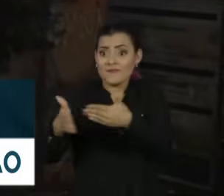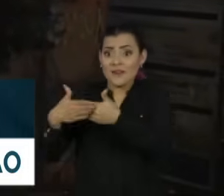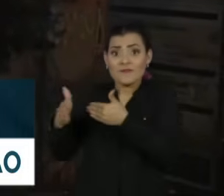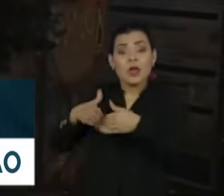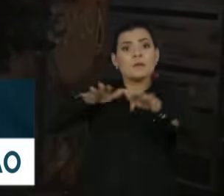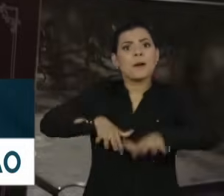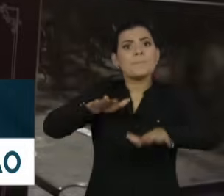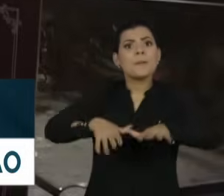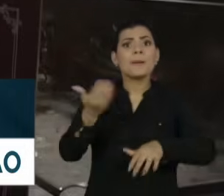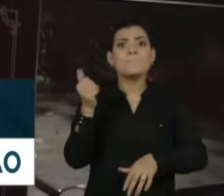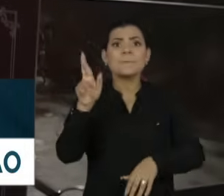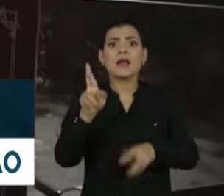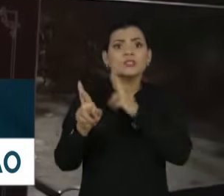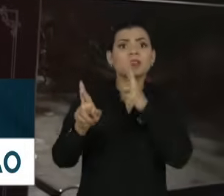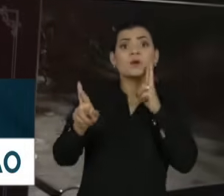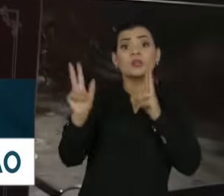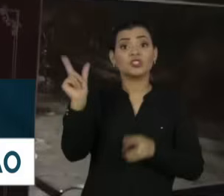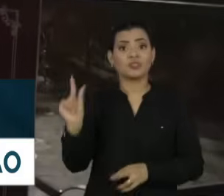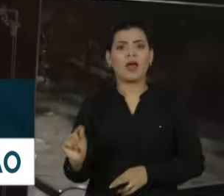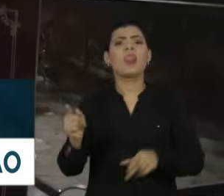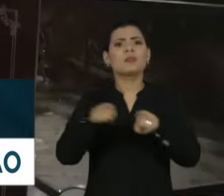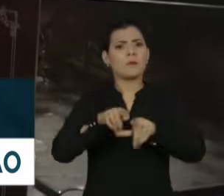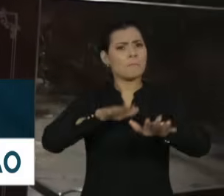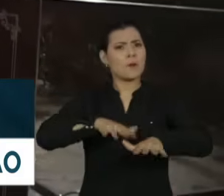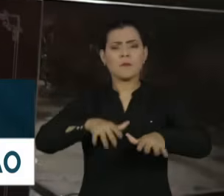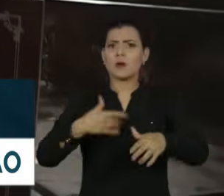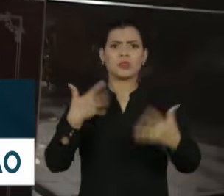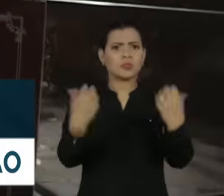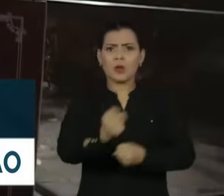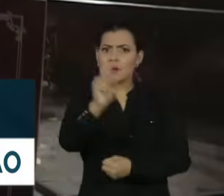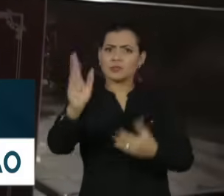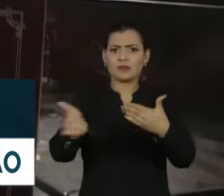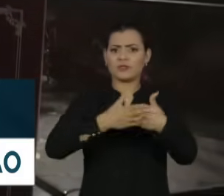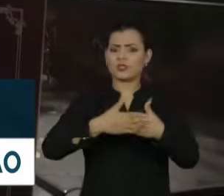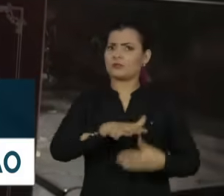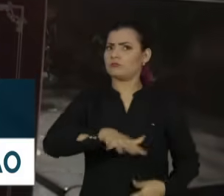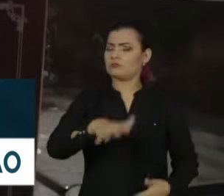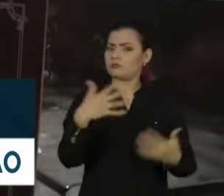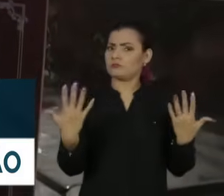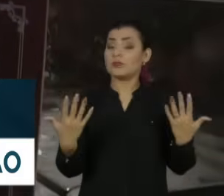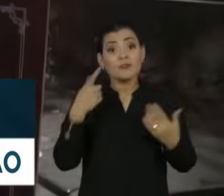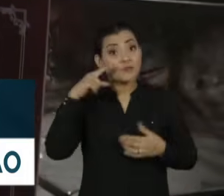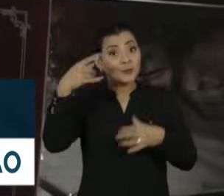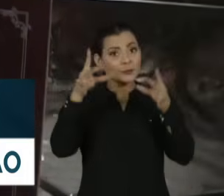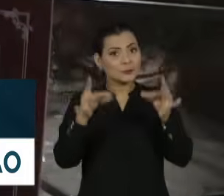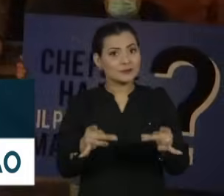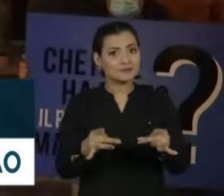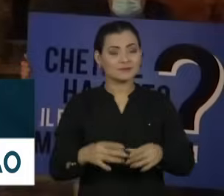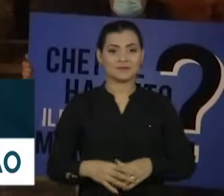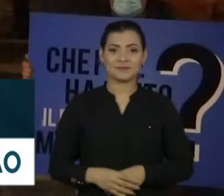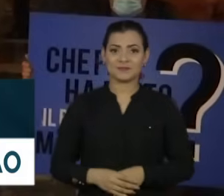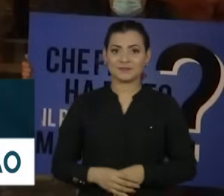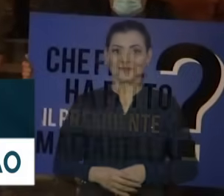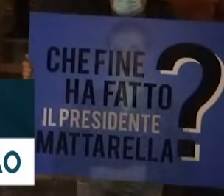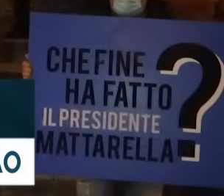de donos de bares e restaurantes na Itália que não aceitam fechar estabelecimentos. A gente volta já.